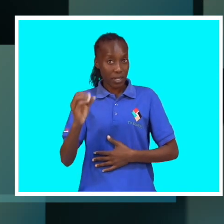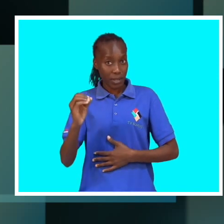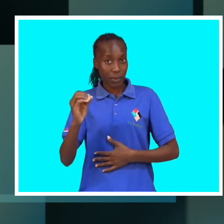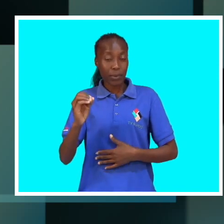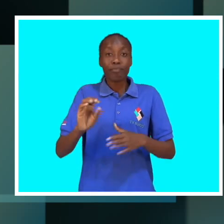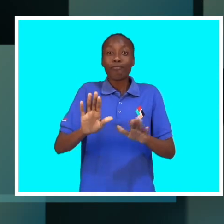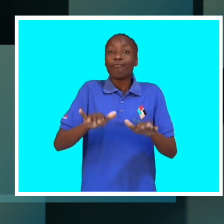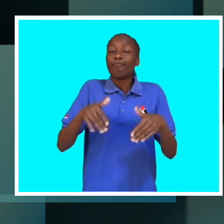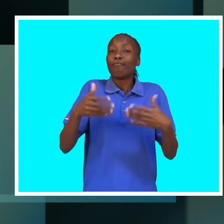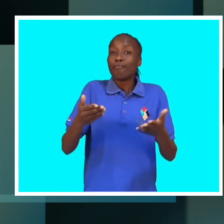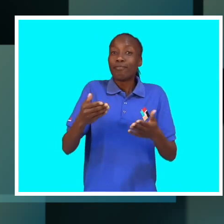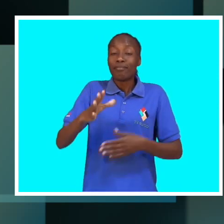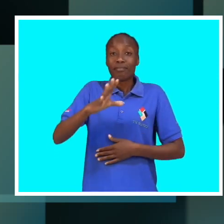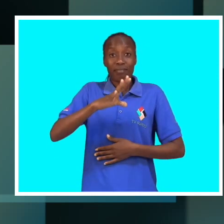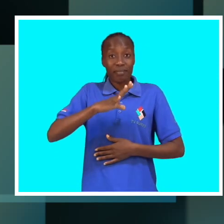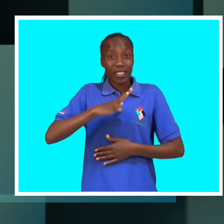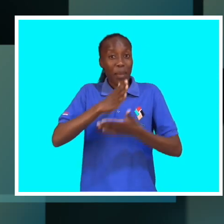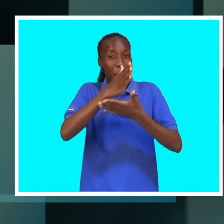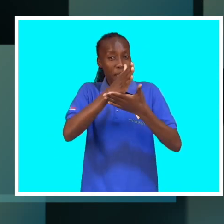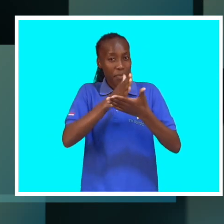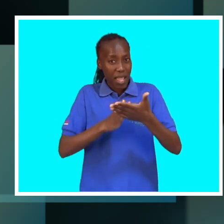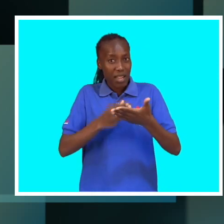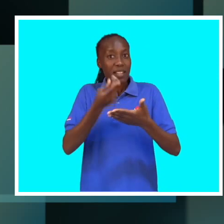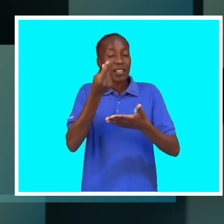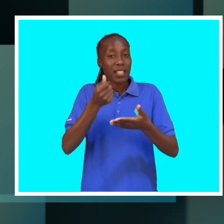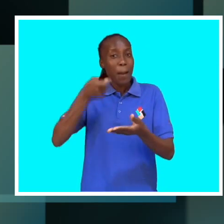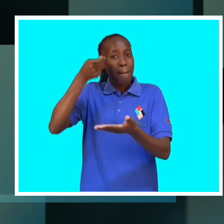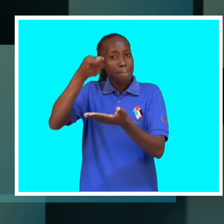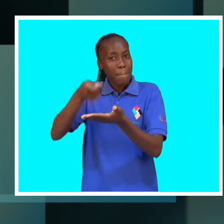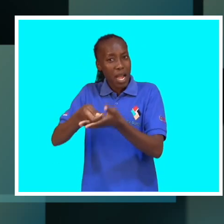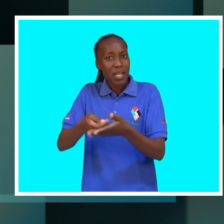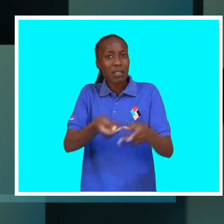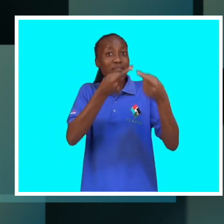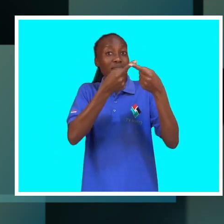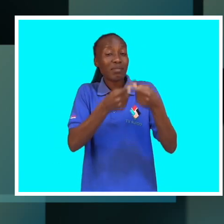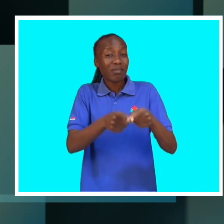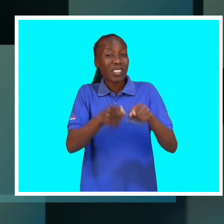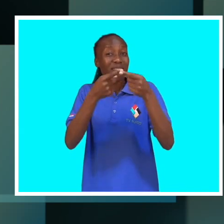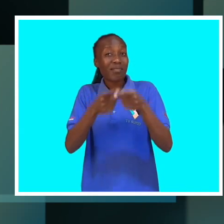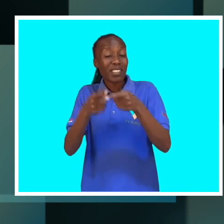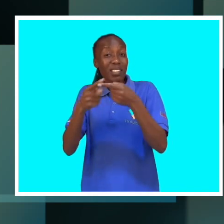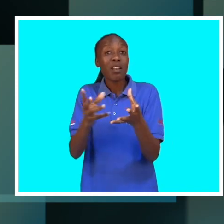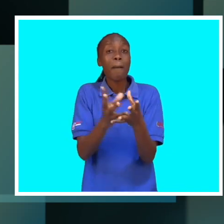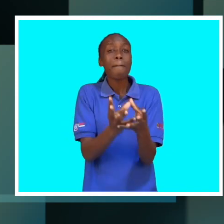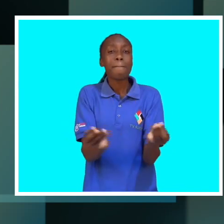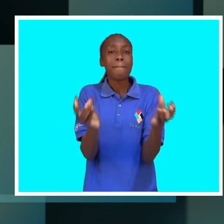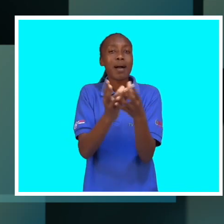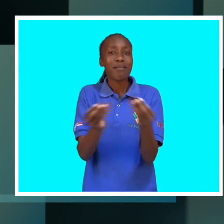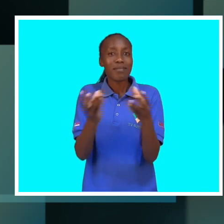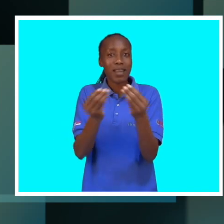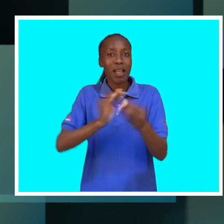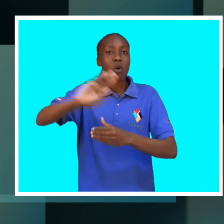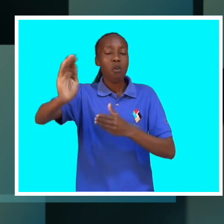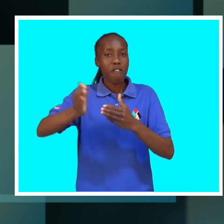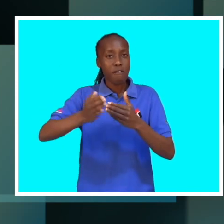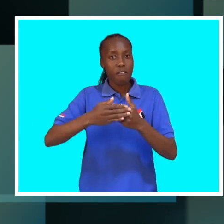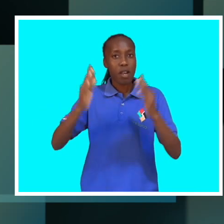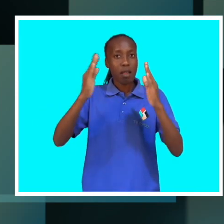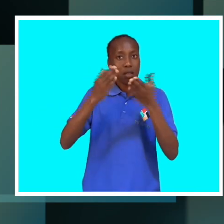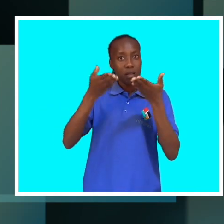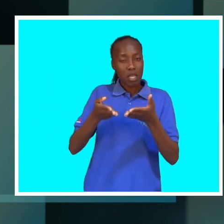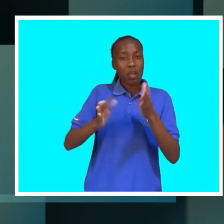75%. Levo aquele metade de dinheiro, vou comprar tubo, vou no torneio, para curvar, venha aqui em casa